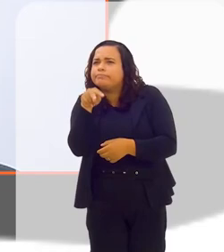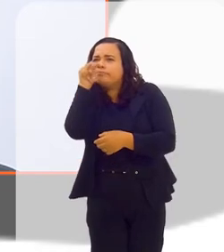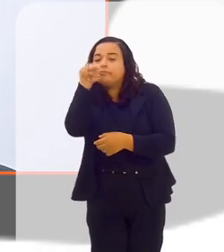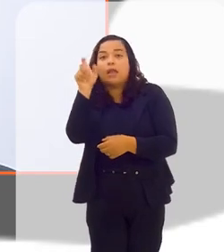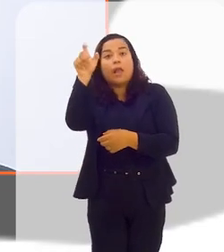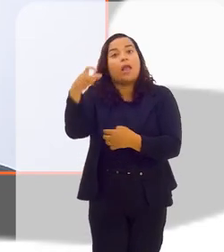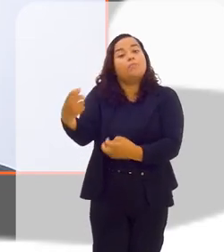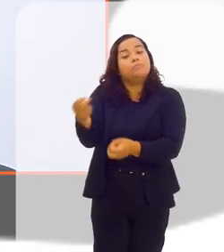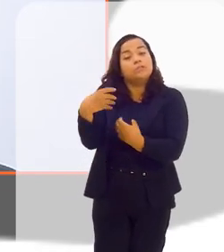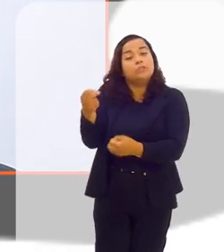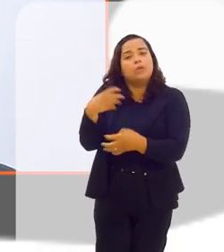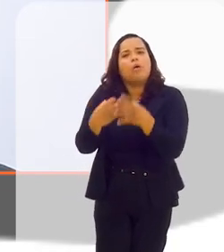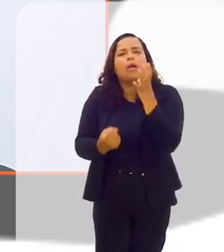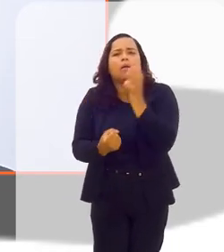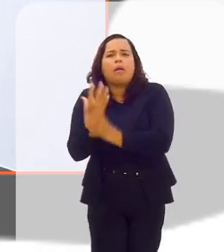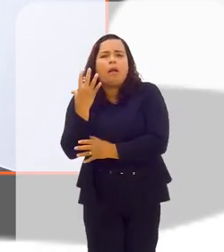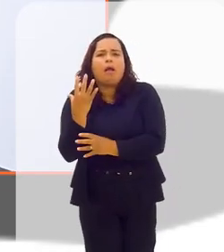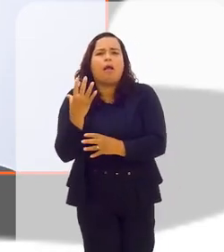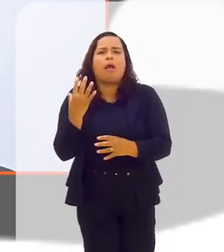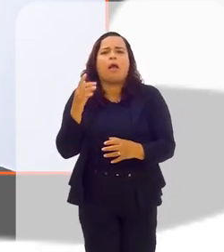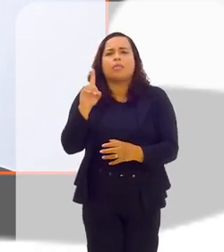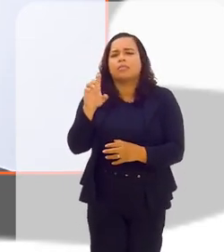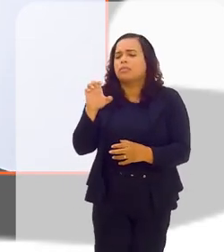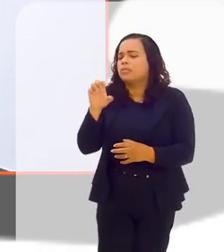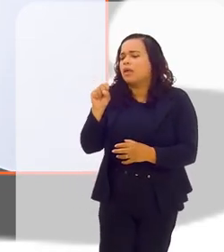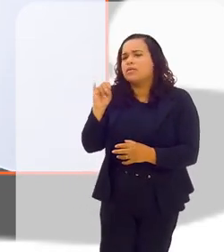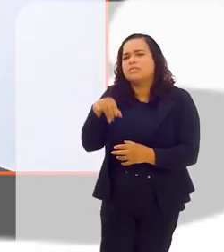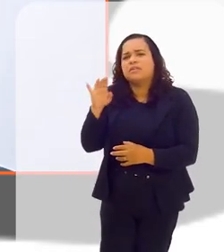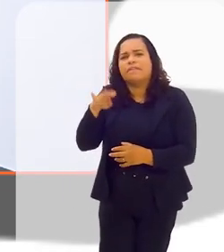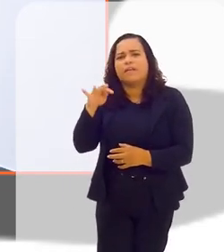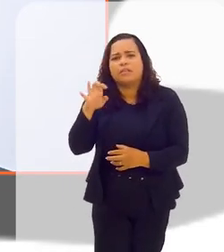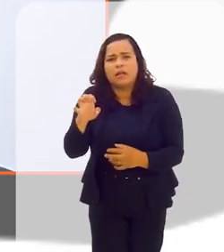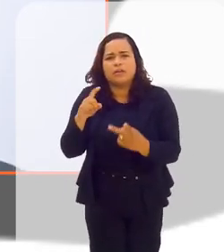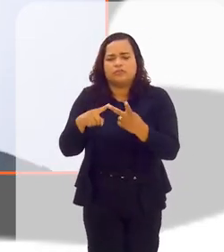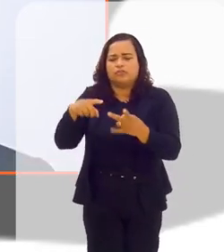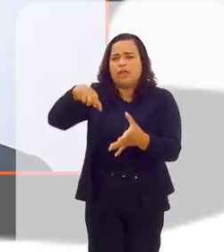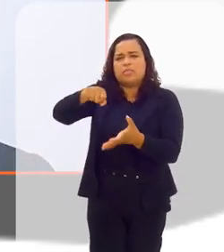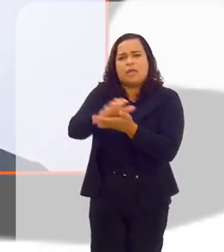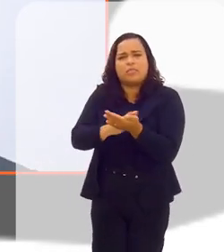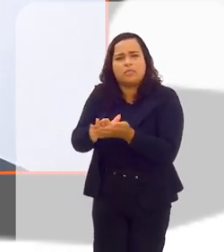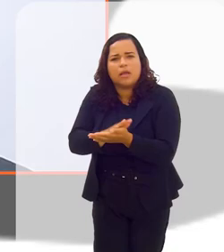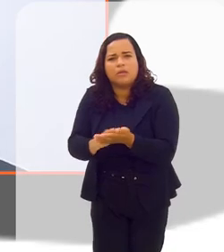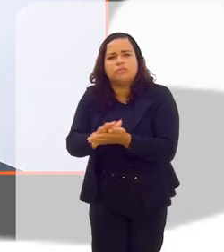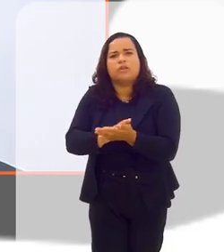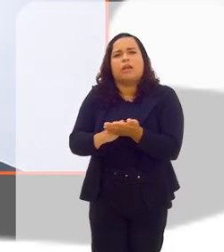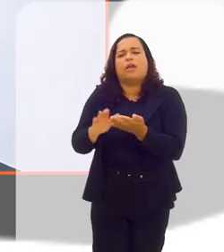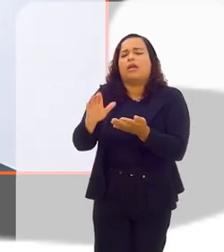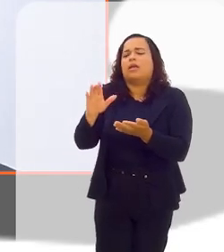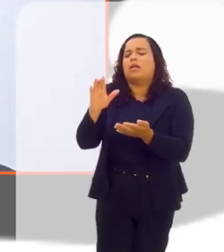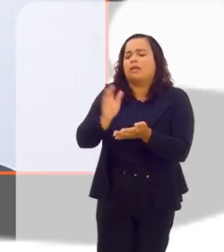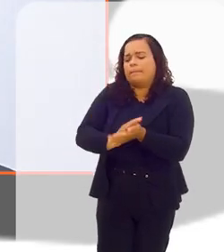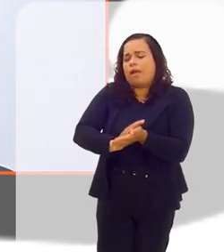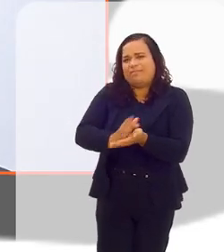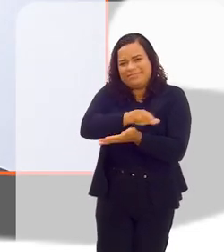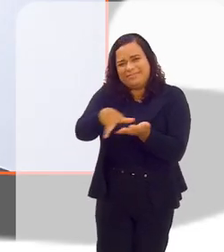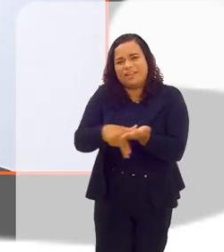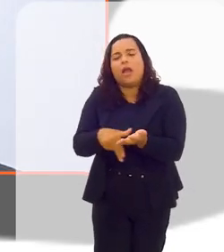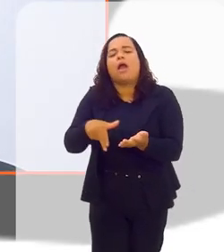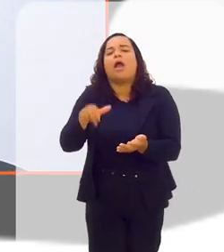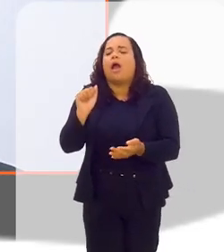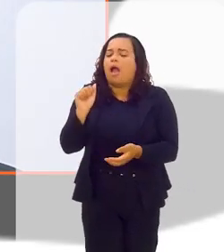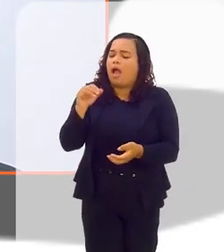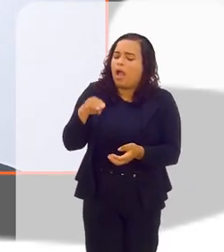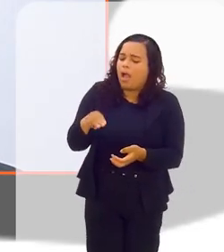a fabricar desinfetantes, amaciantes, detergente para o uso próprio ali na sua